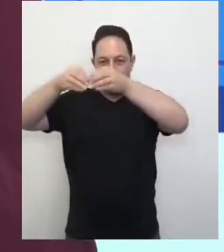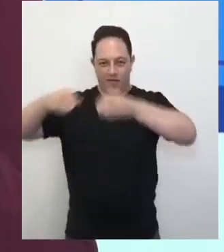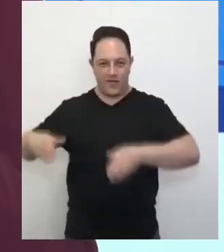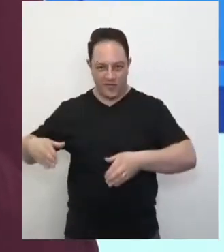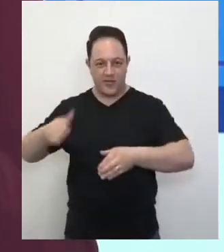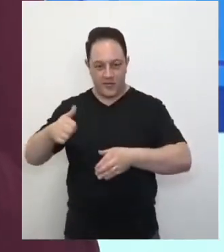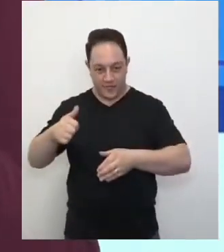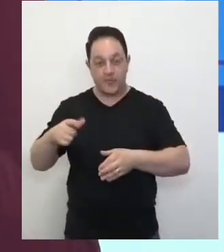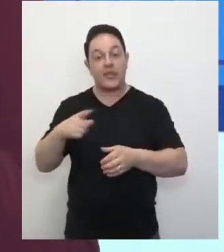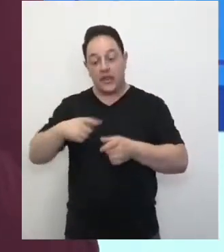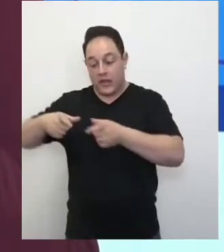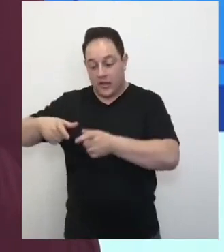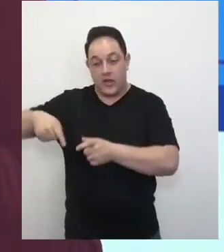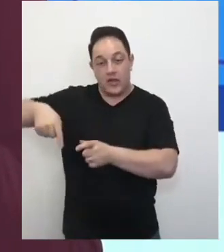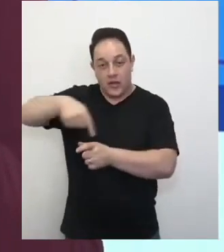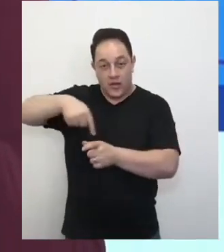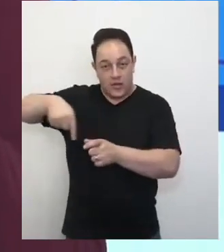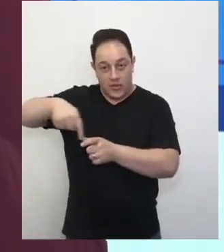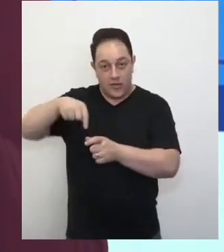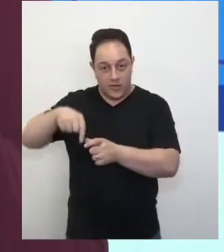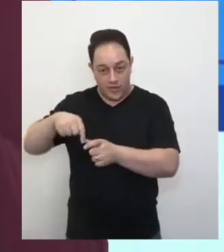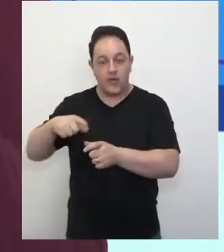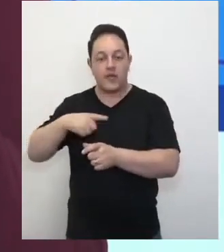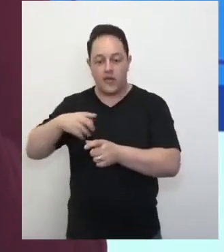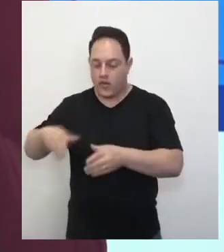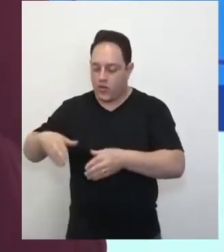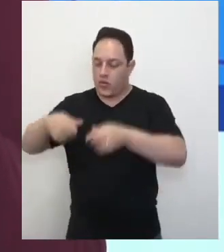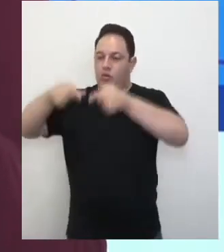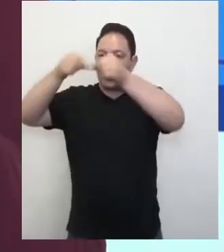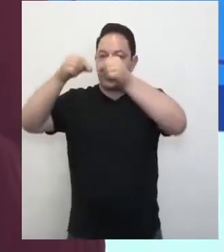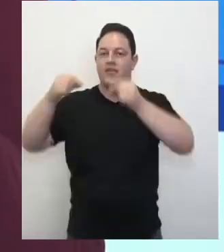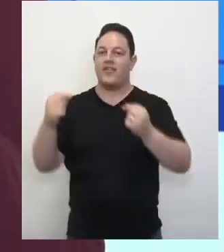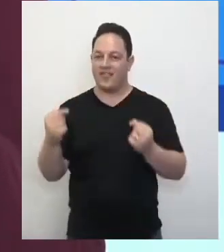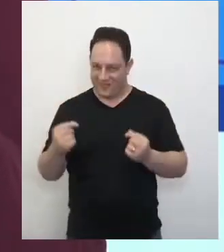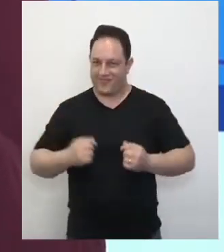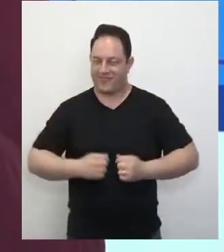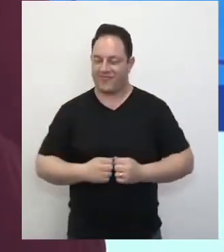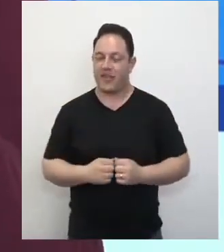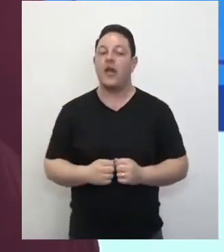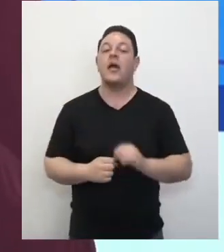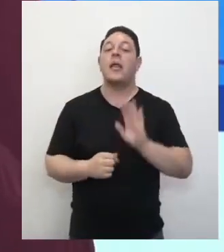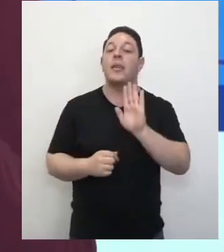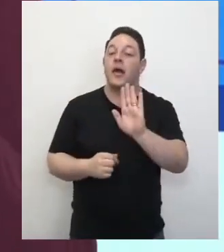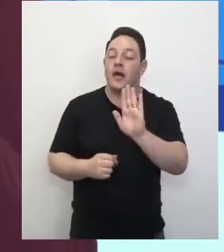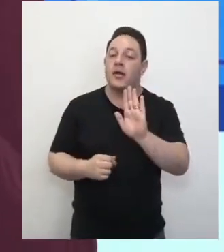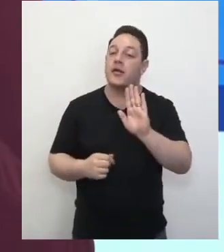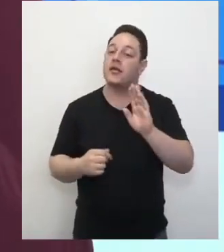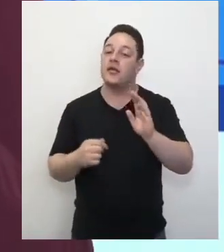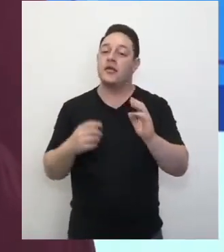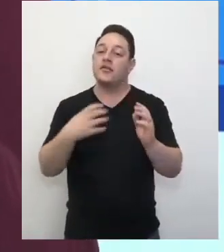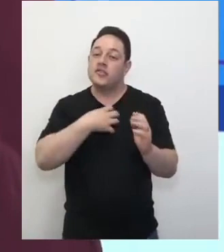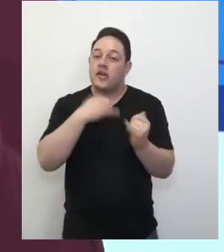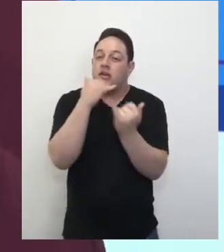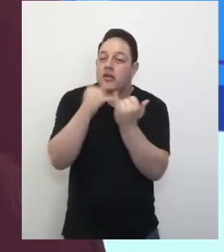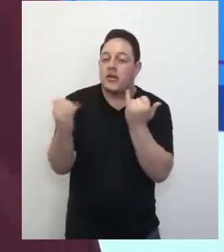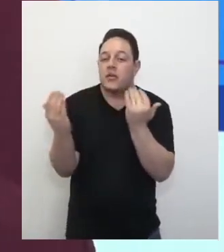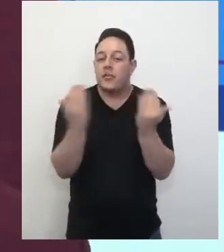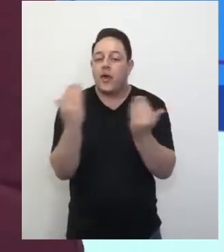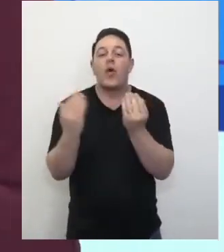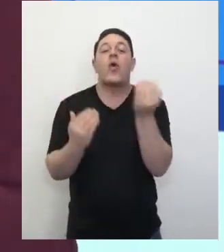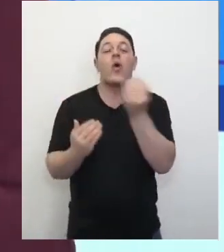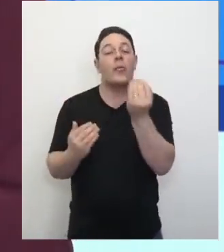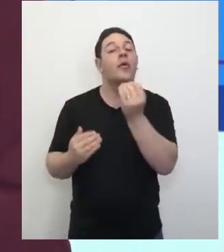embaixo a base é circular e tem os vértices aqui em cima muito bem eu só posso falar em razão de semelhança